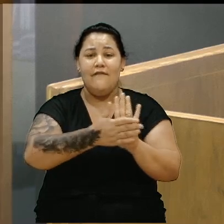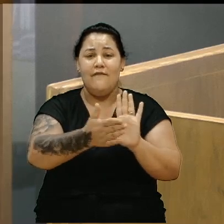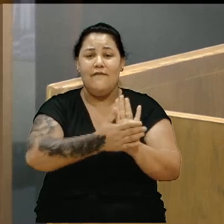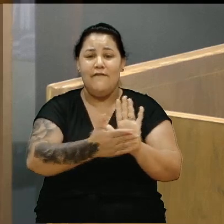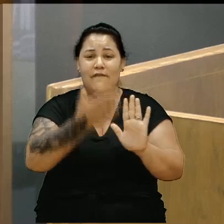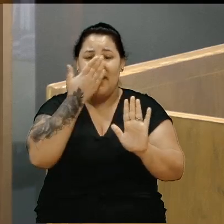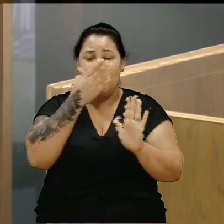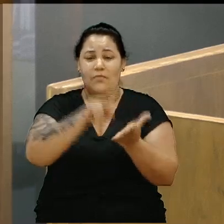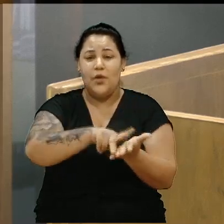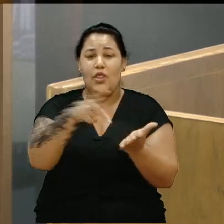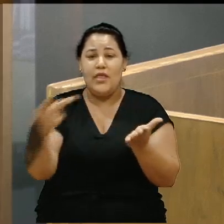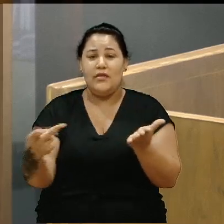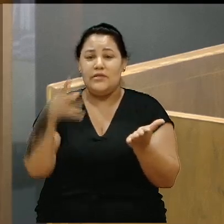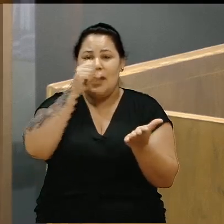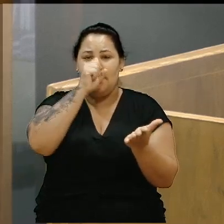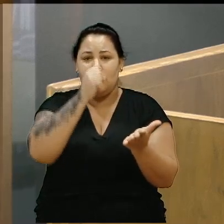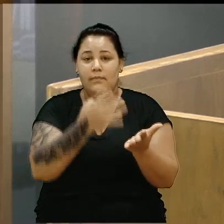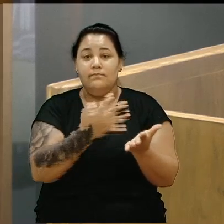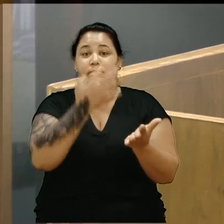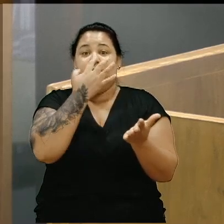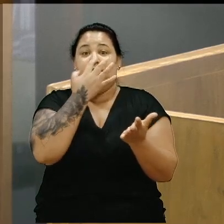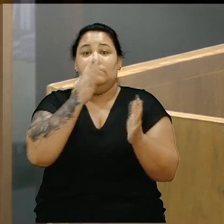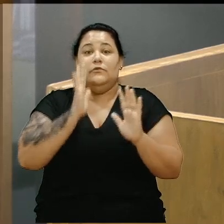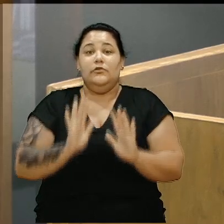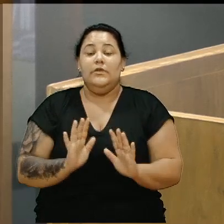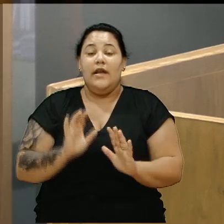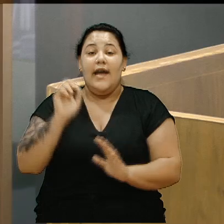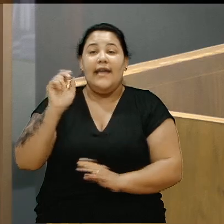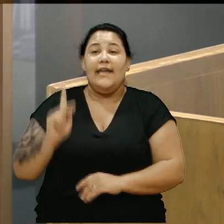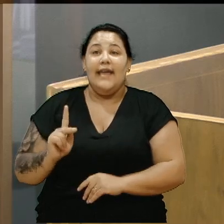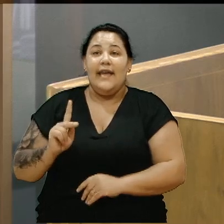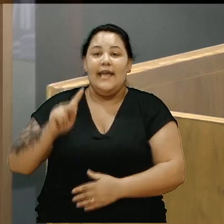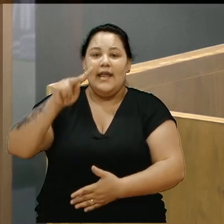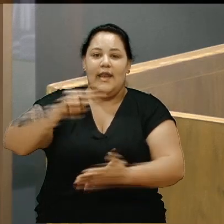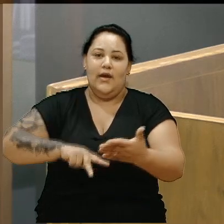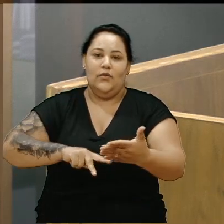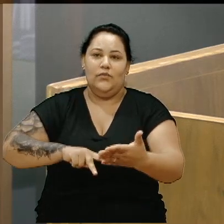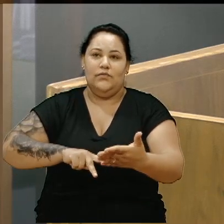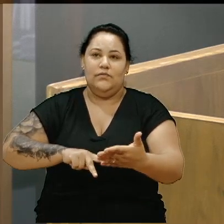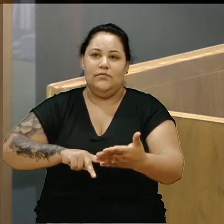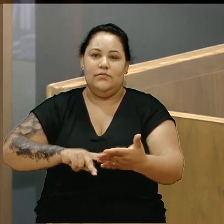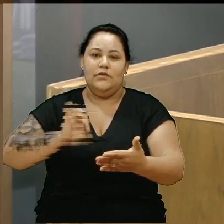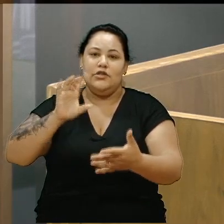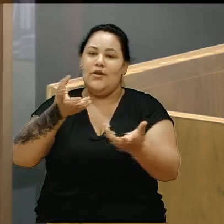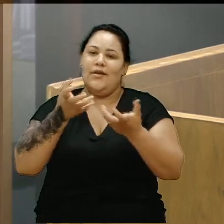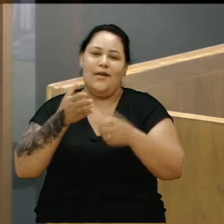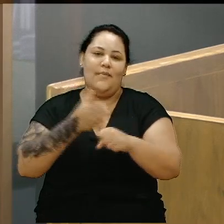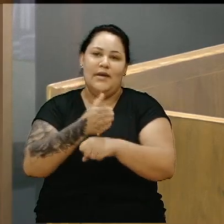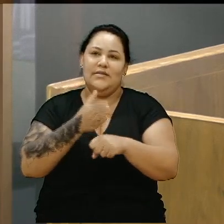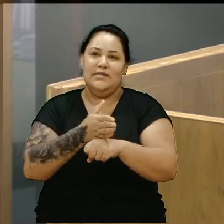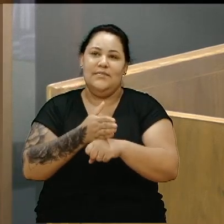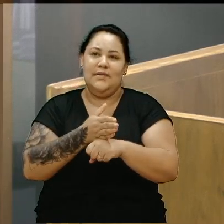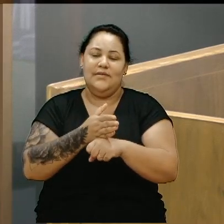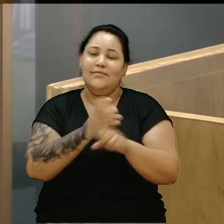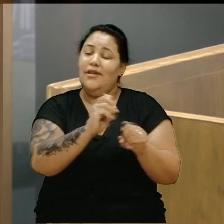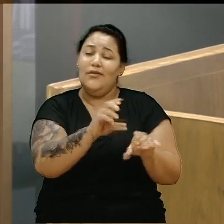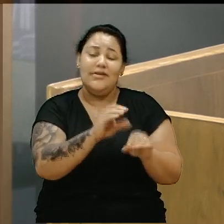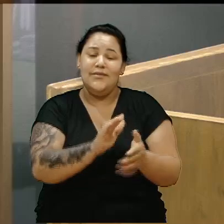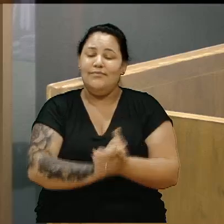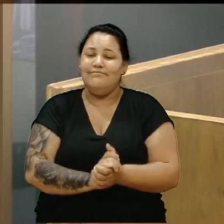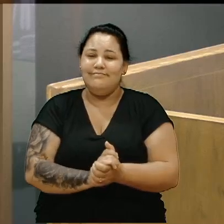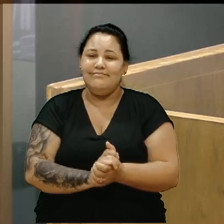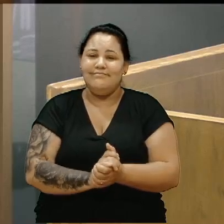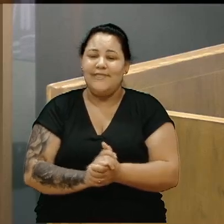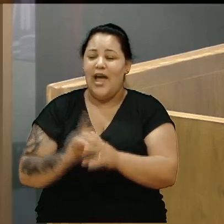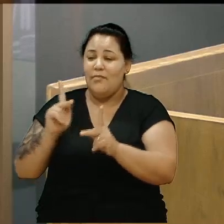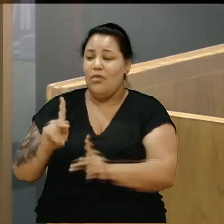sábado. Pois, pasmem, quem é que leu a matéria? Só quem estava envolvido na educação. E é assim. As